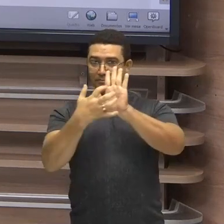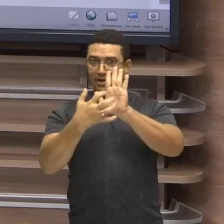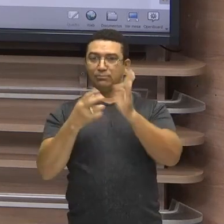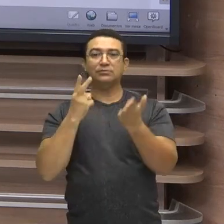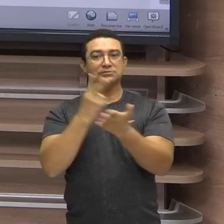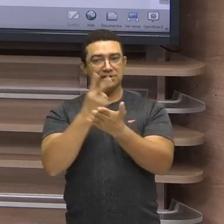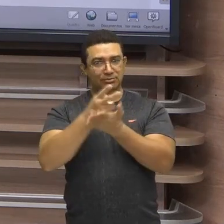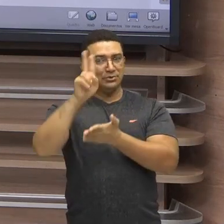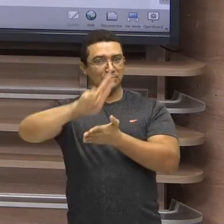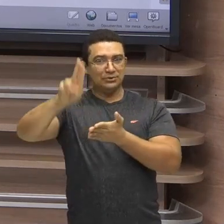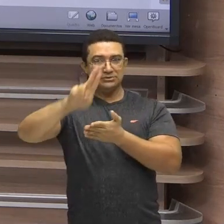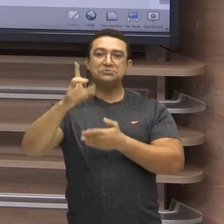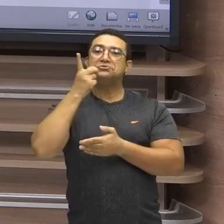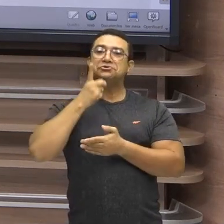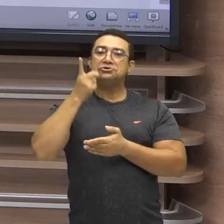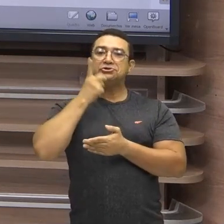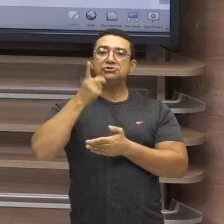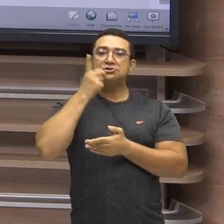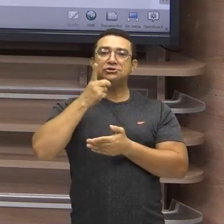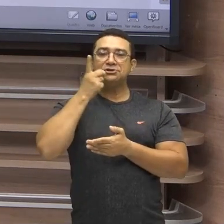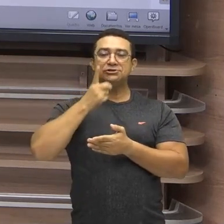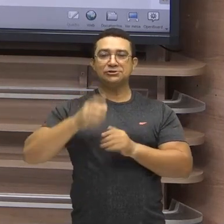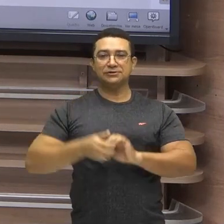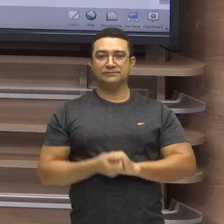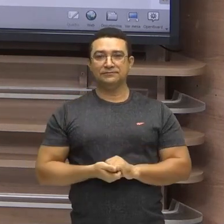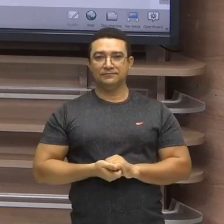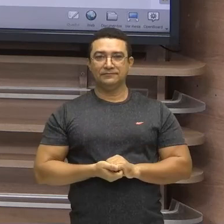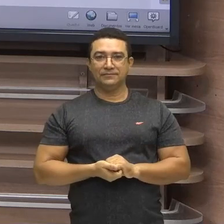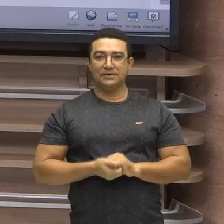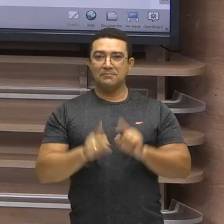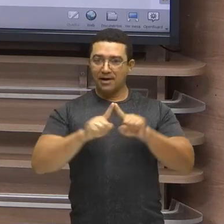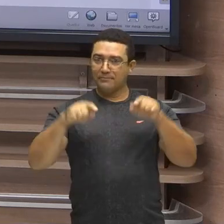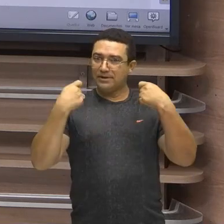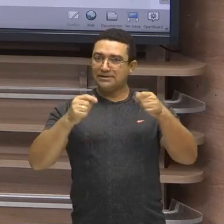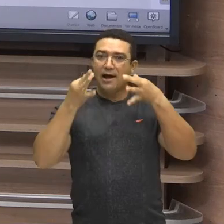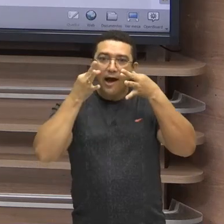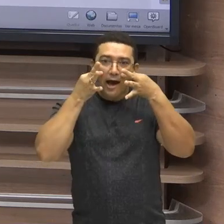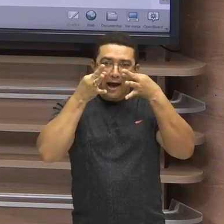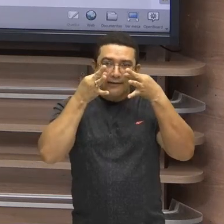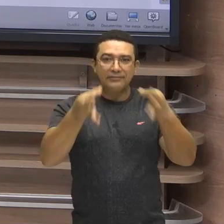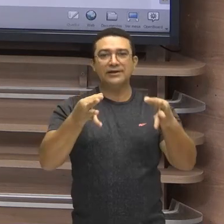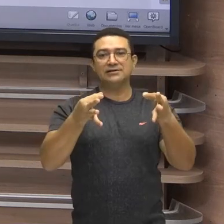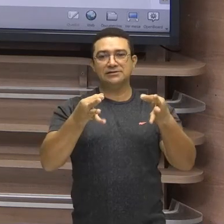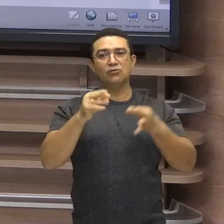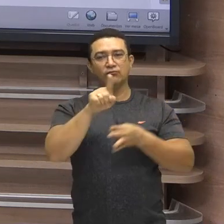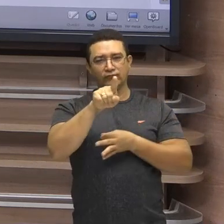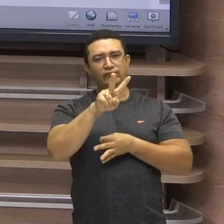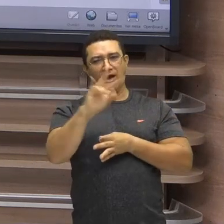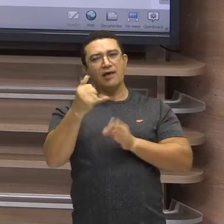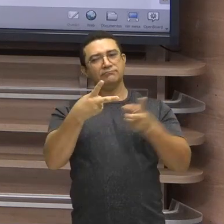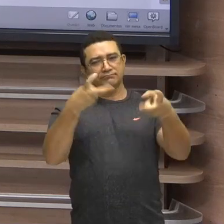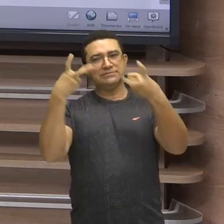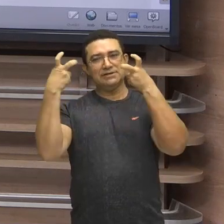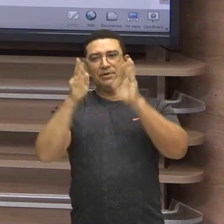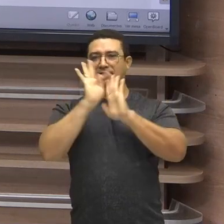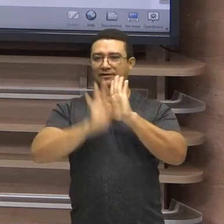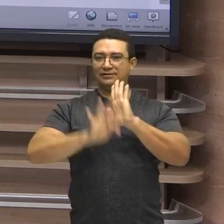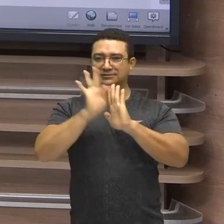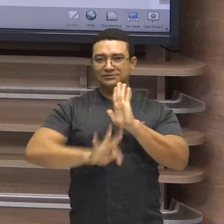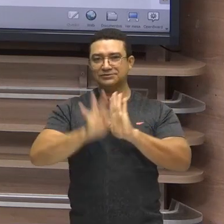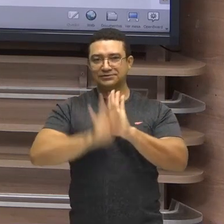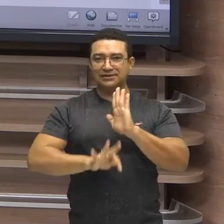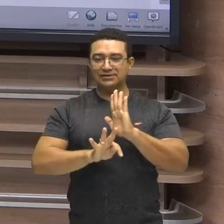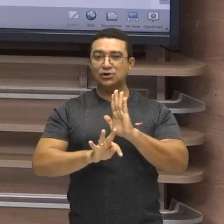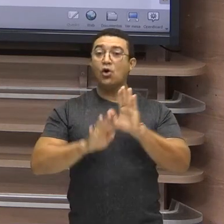a dia, né? Sempre estamos exagerando. Agora presta atenção ao seu redor que você vai identificar, né, quando